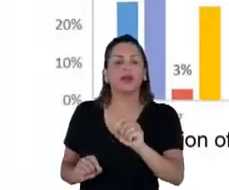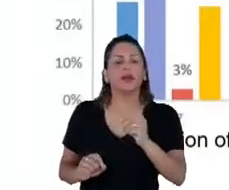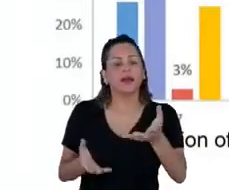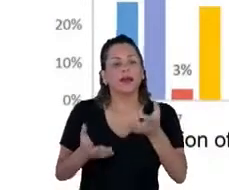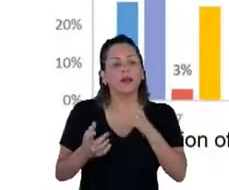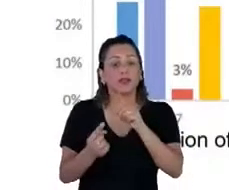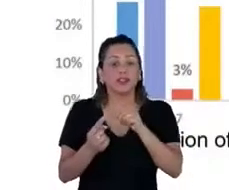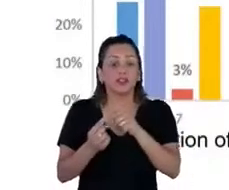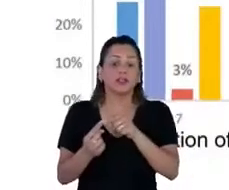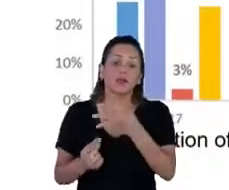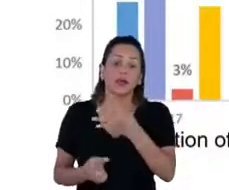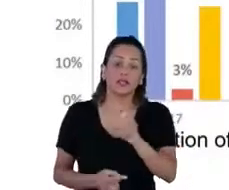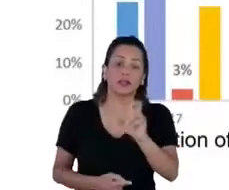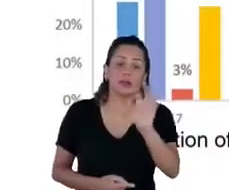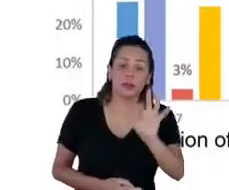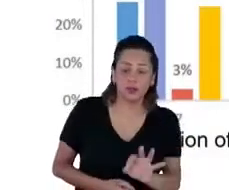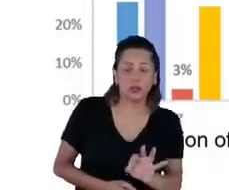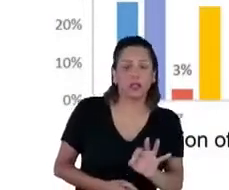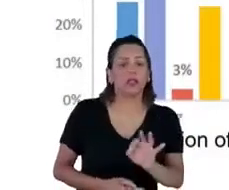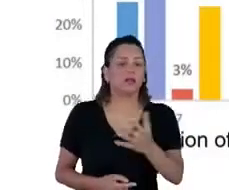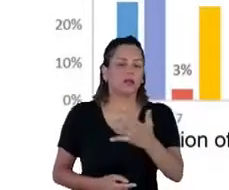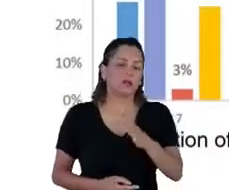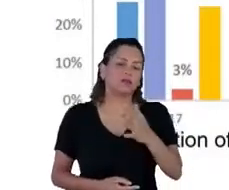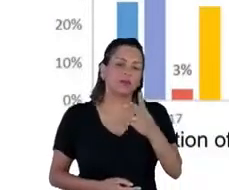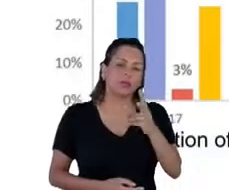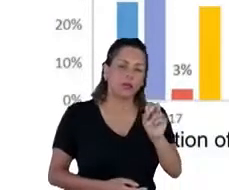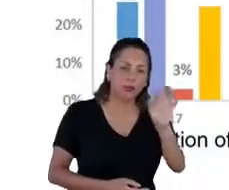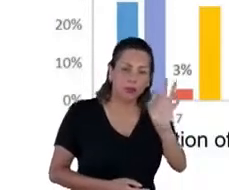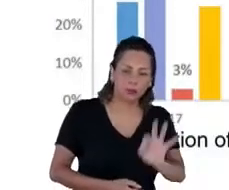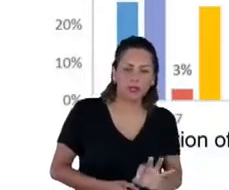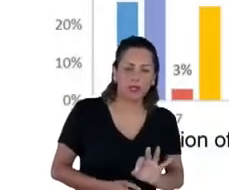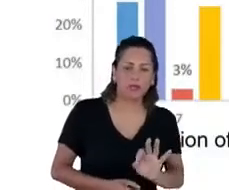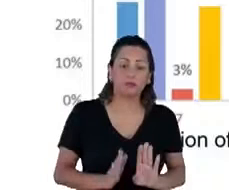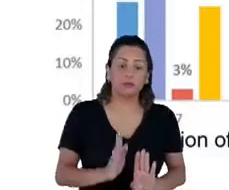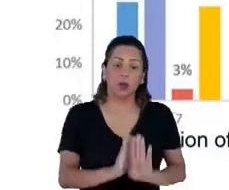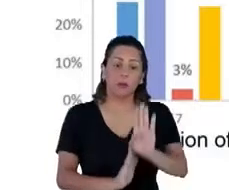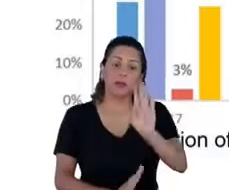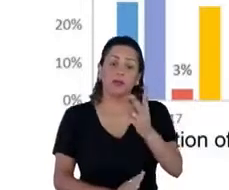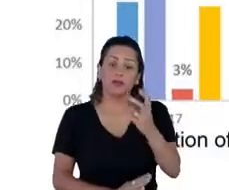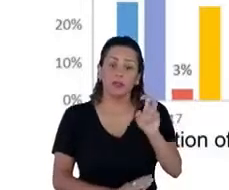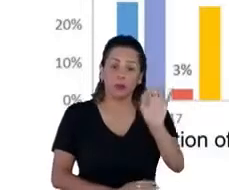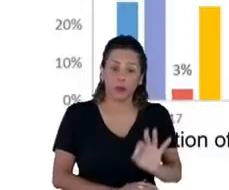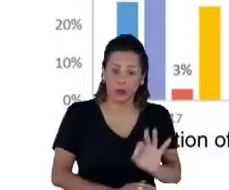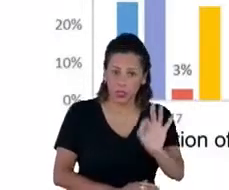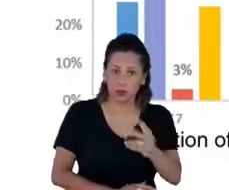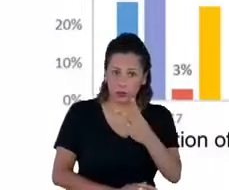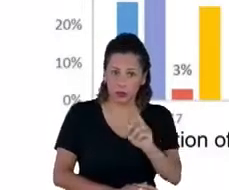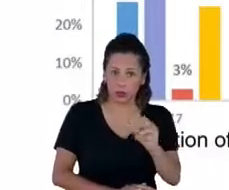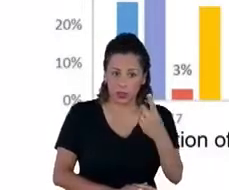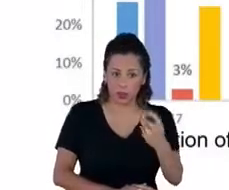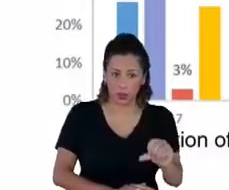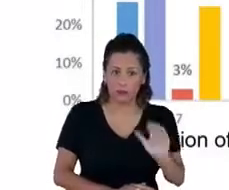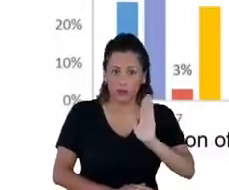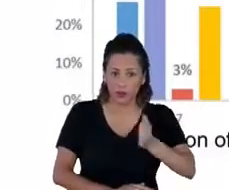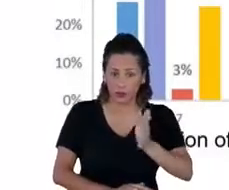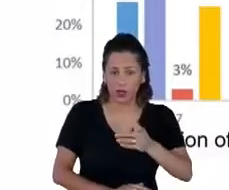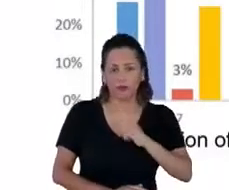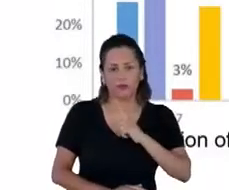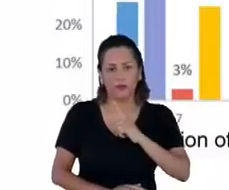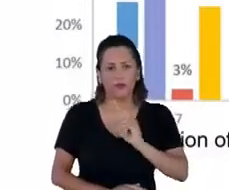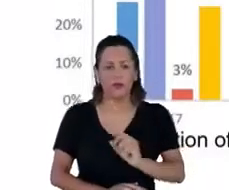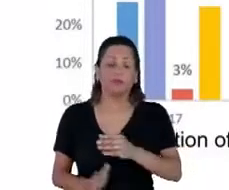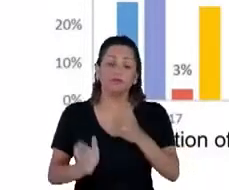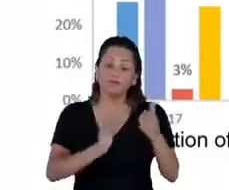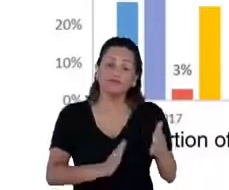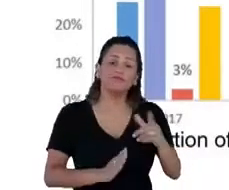de 26% em 2019. Do lado da produção, o uso menor de carvão e petróleo e